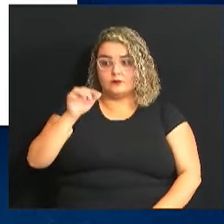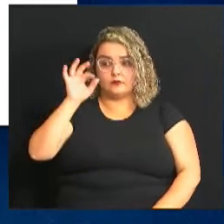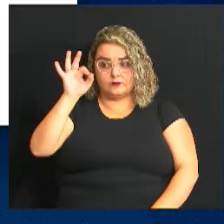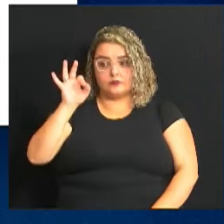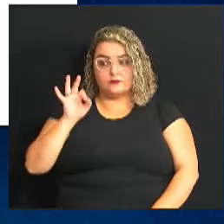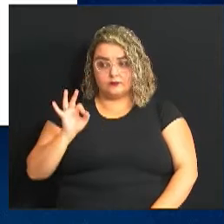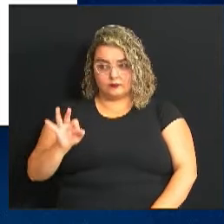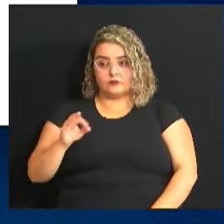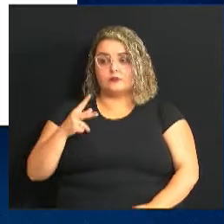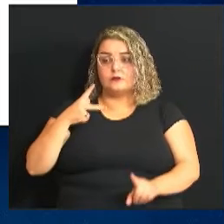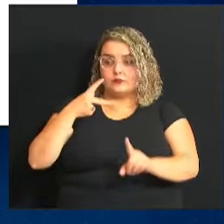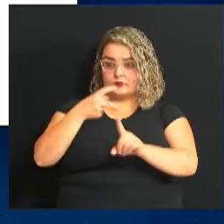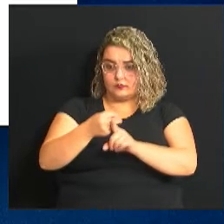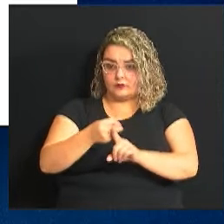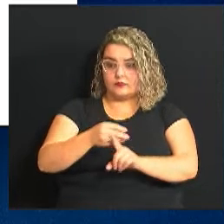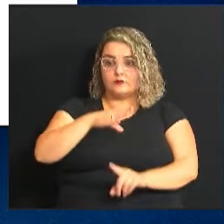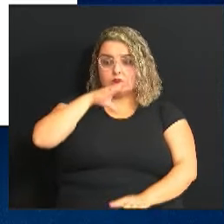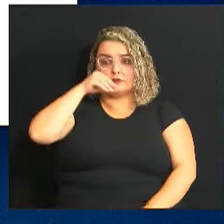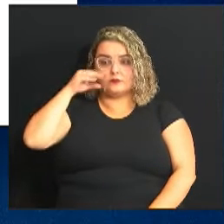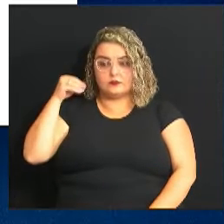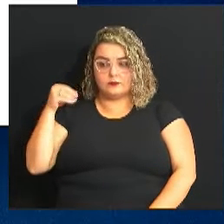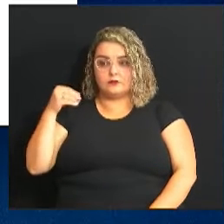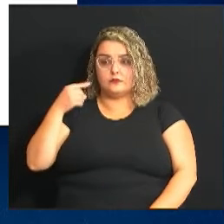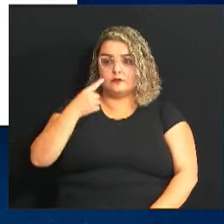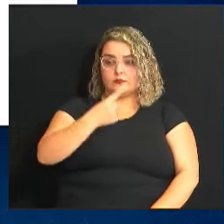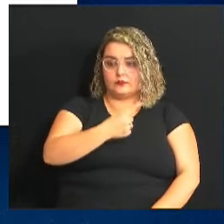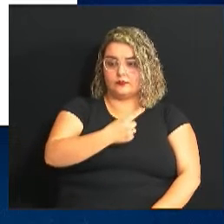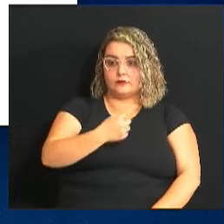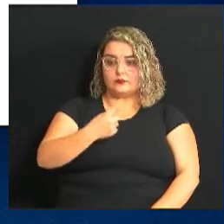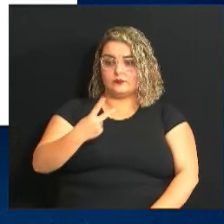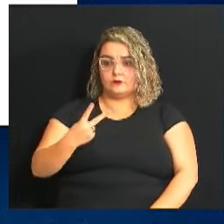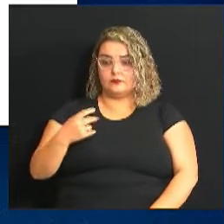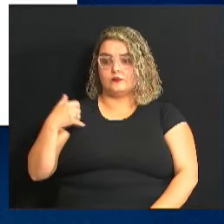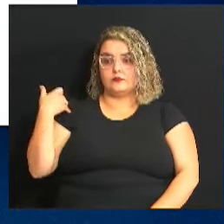89,7%, adolescentes 12 e 17 anos